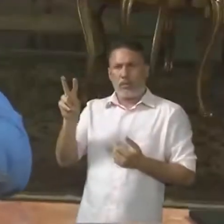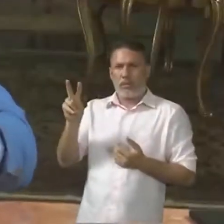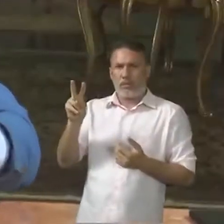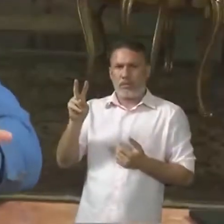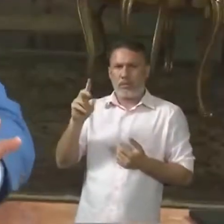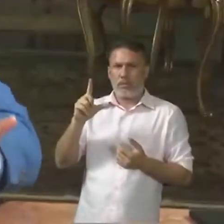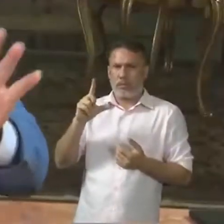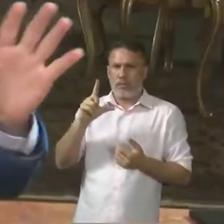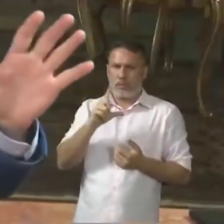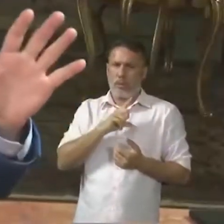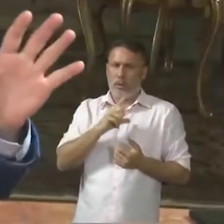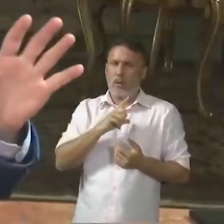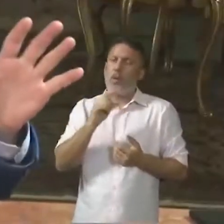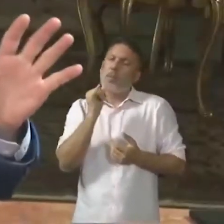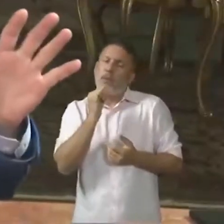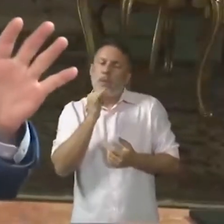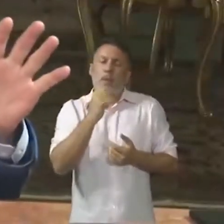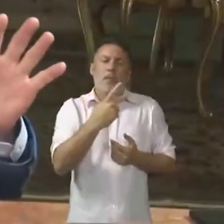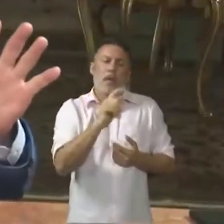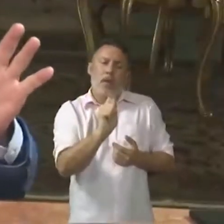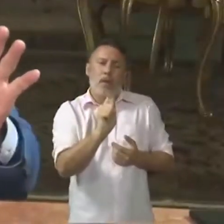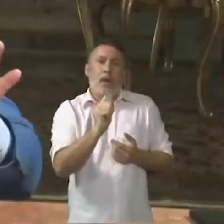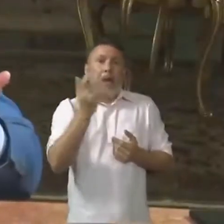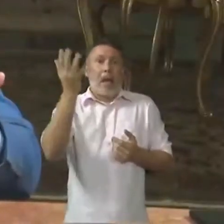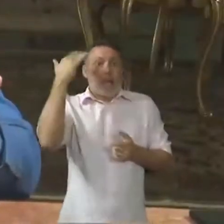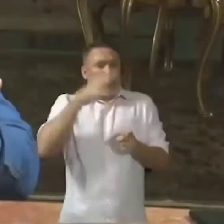nas UPAs no PA diminuiu um pouco, que